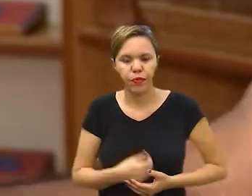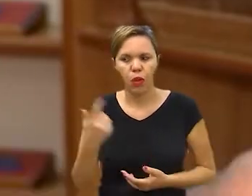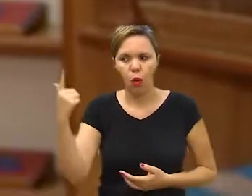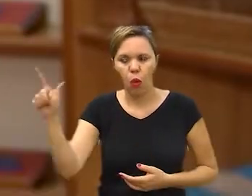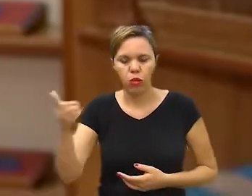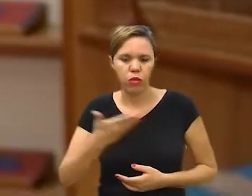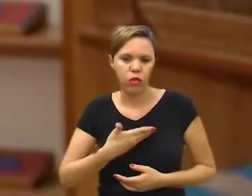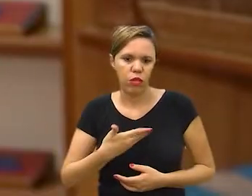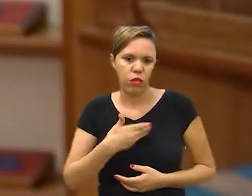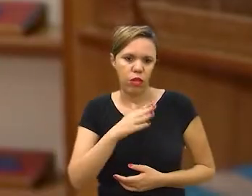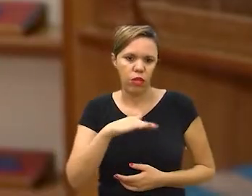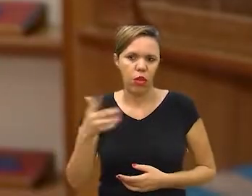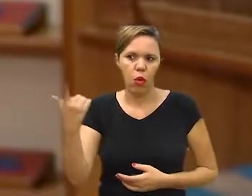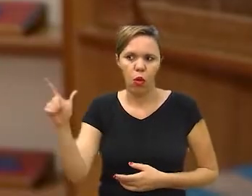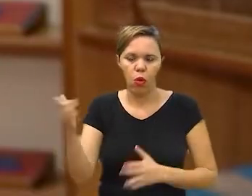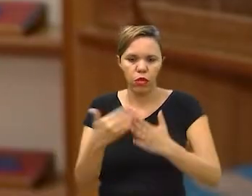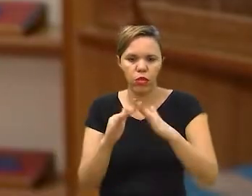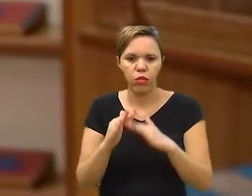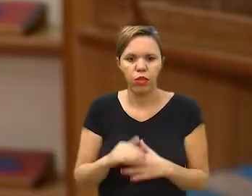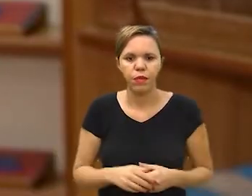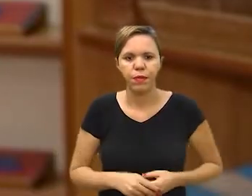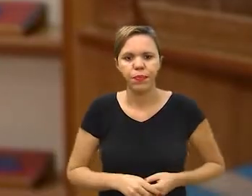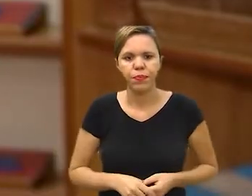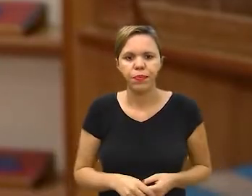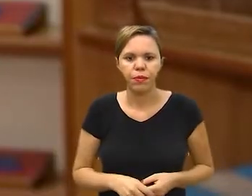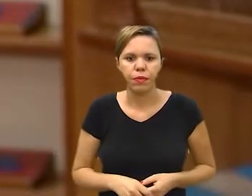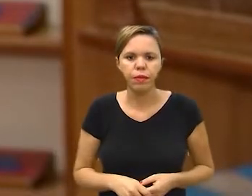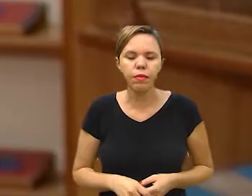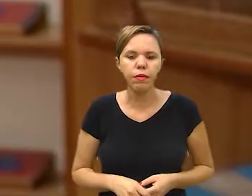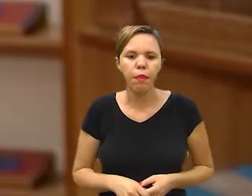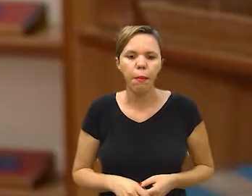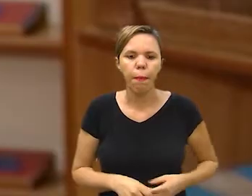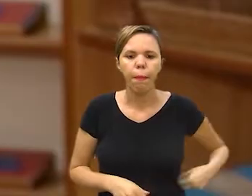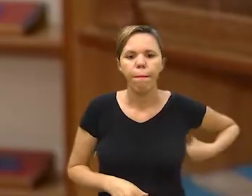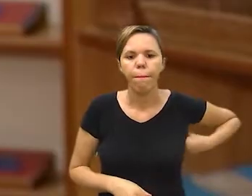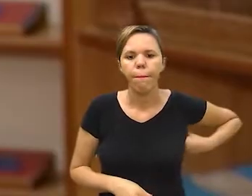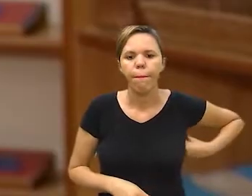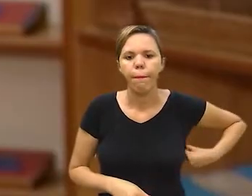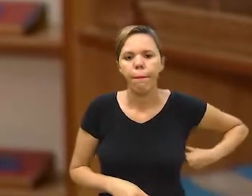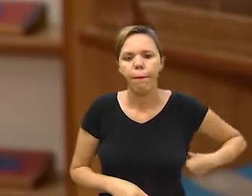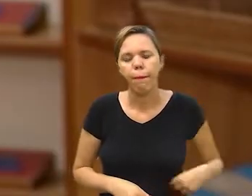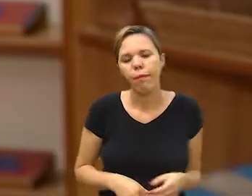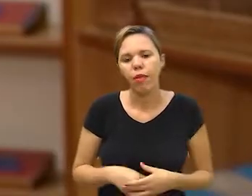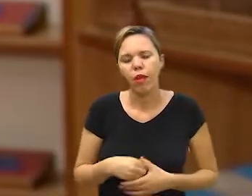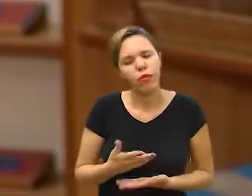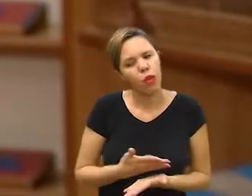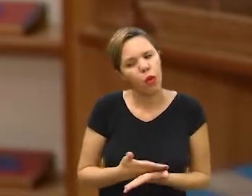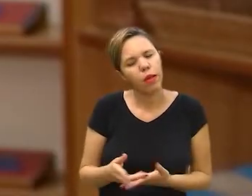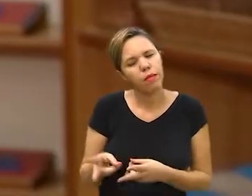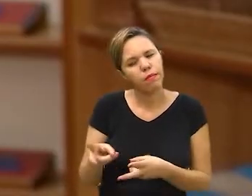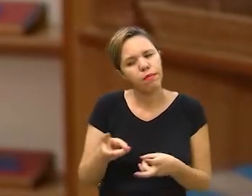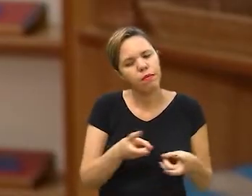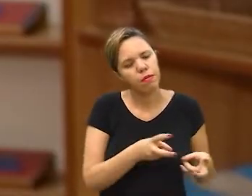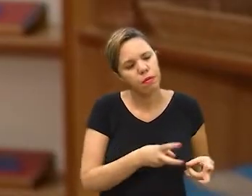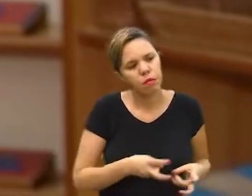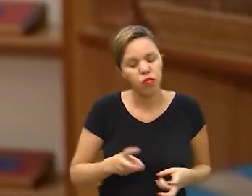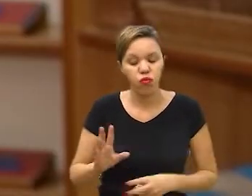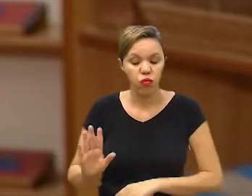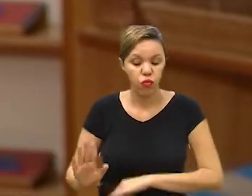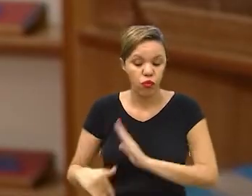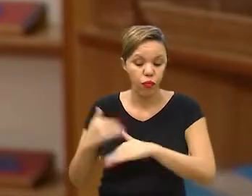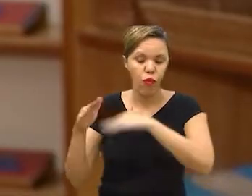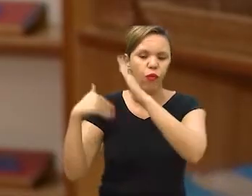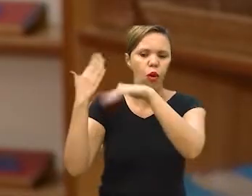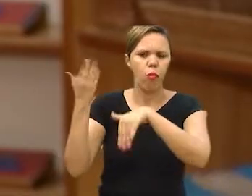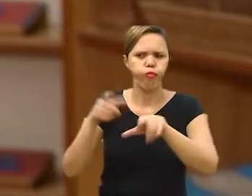outros coleguinhas que estudam em outras escolas. E aí você começa a notar que assim, tem um desenvolvimento,